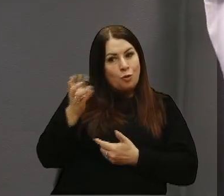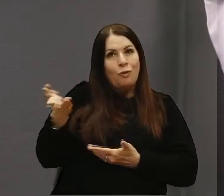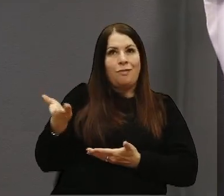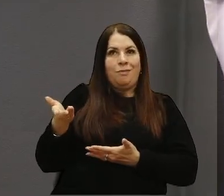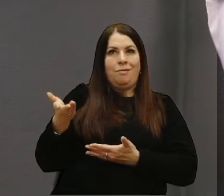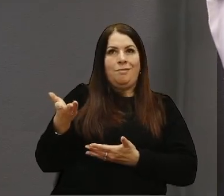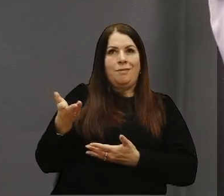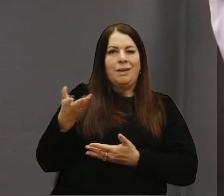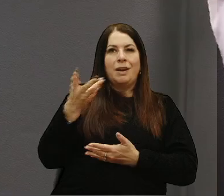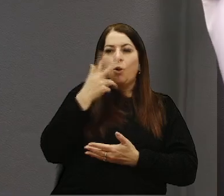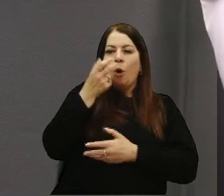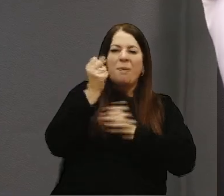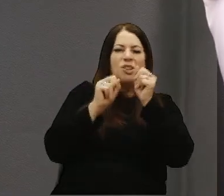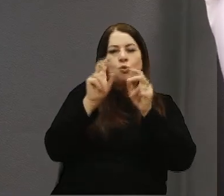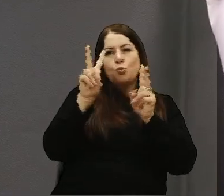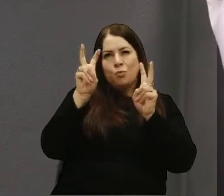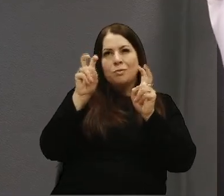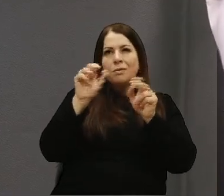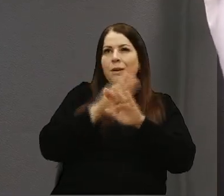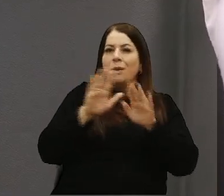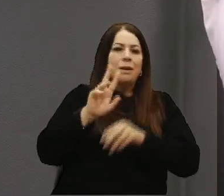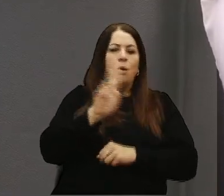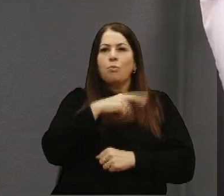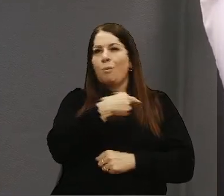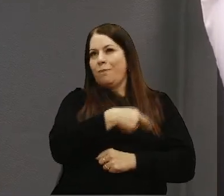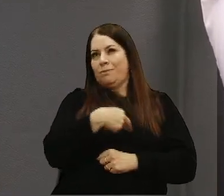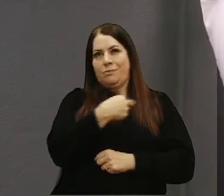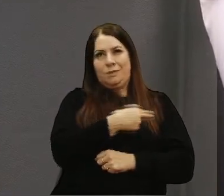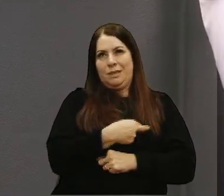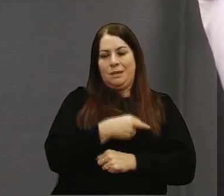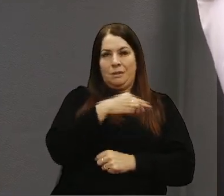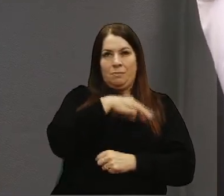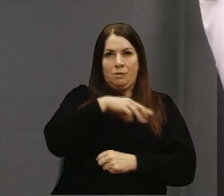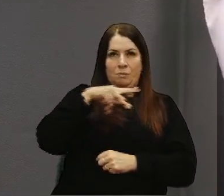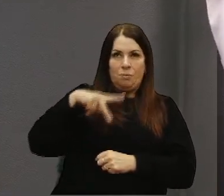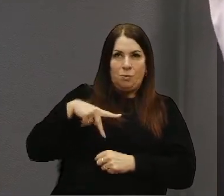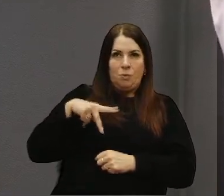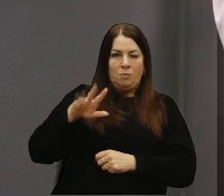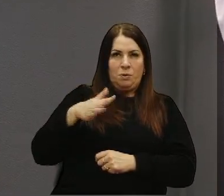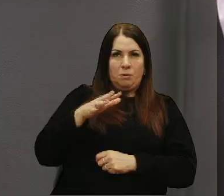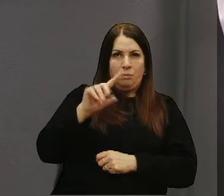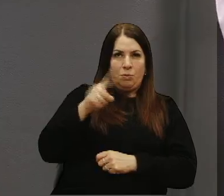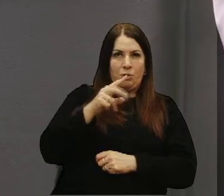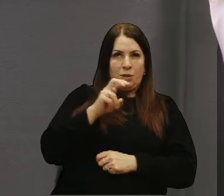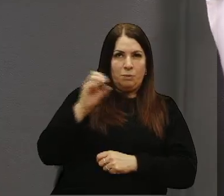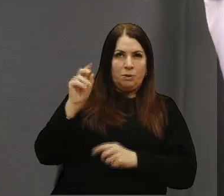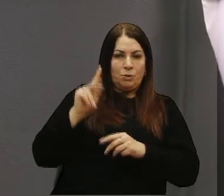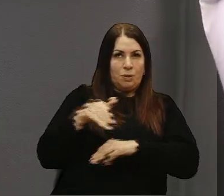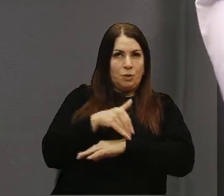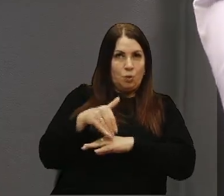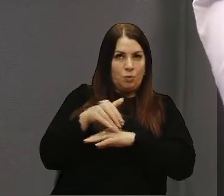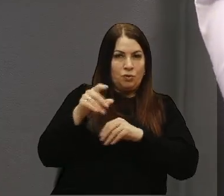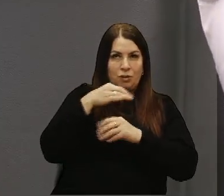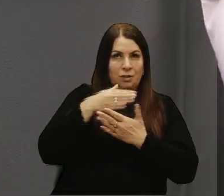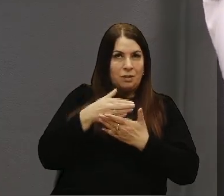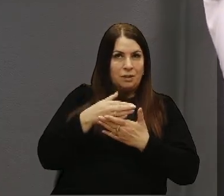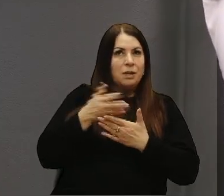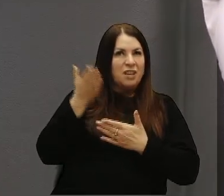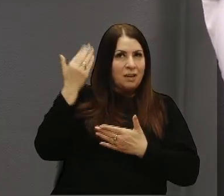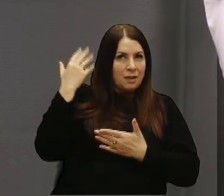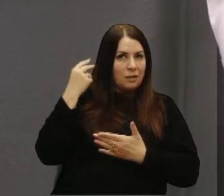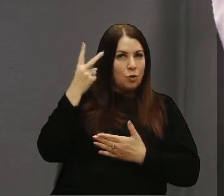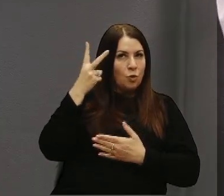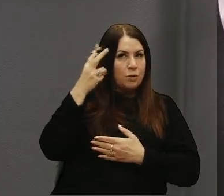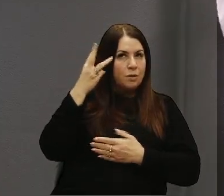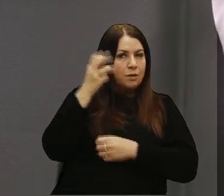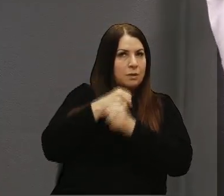essa indústria a gente deve acabar, não romantizar. E hoje o Ministério Público tinha mudado, em torno de 1.500 pessoas na rua de Caxias. Uma época, 2, 3